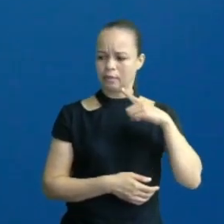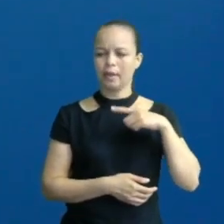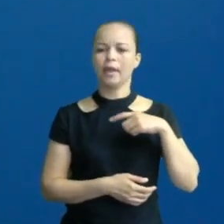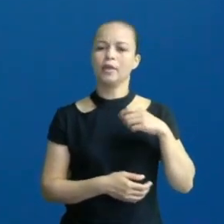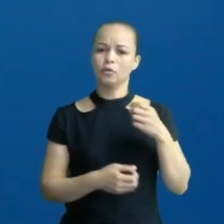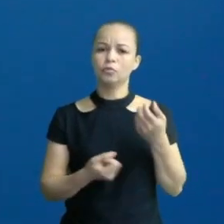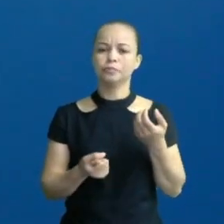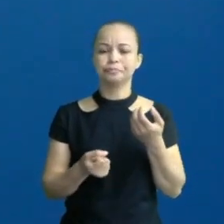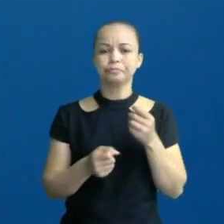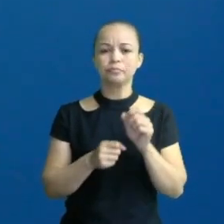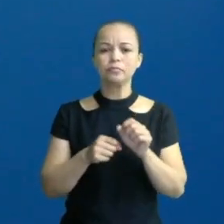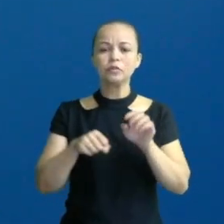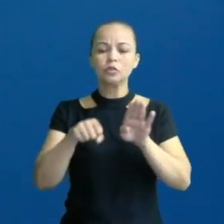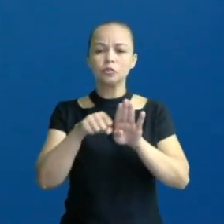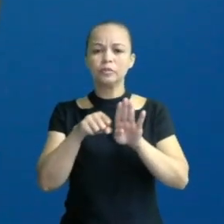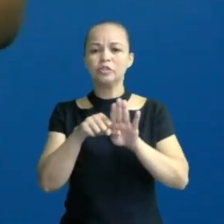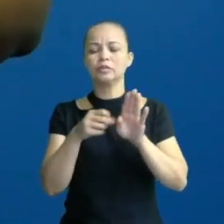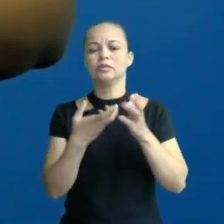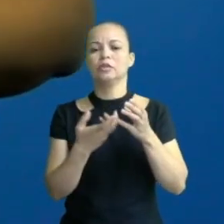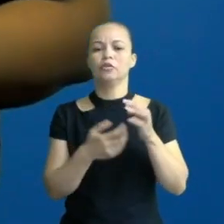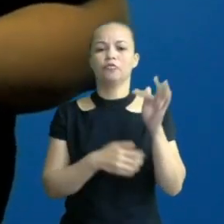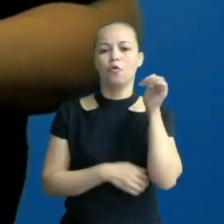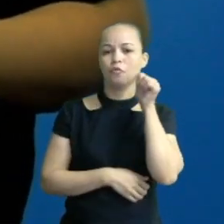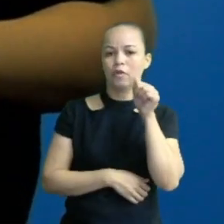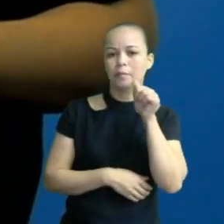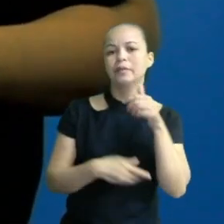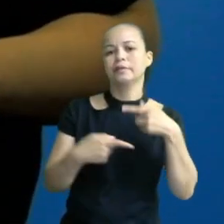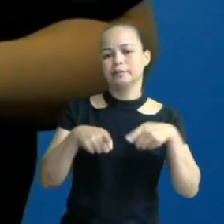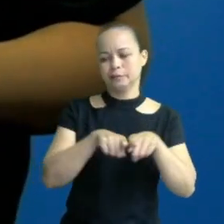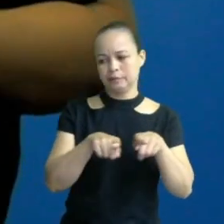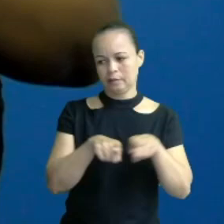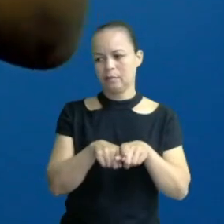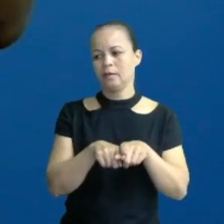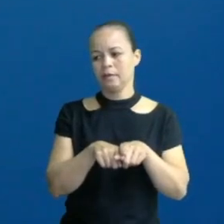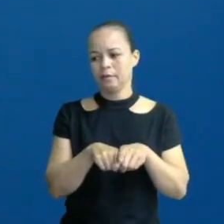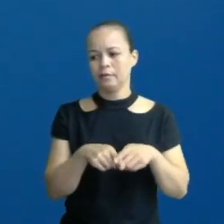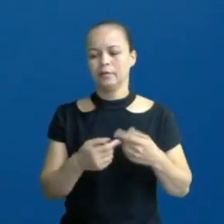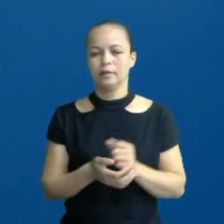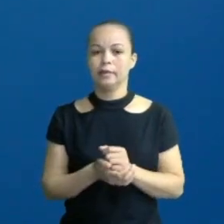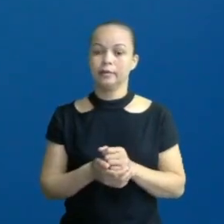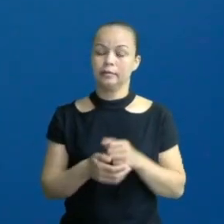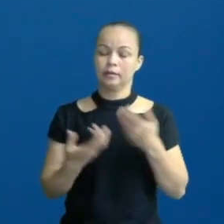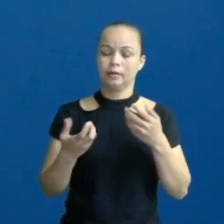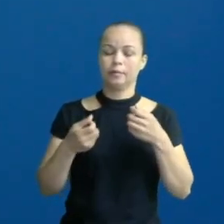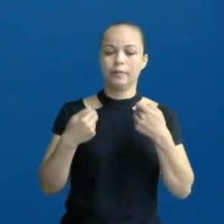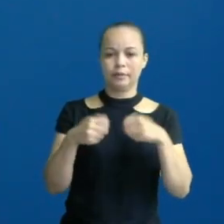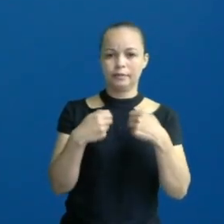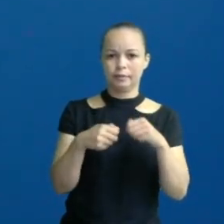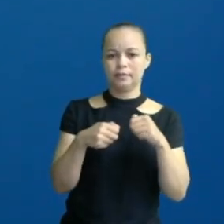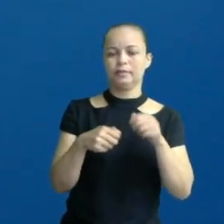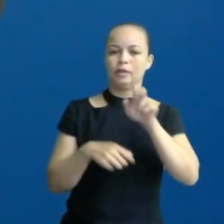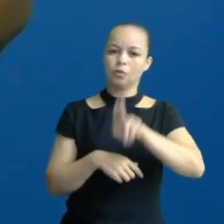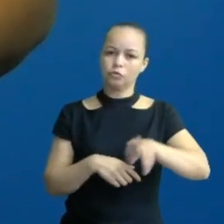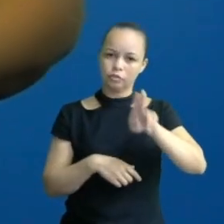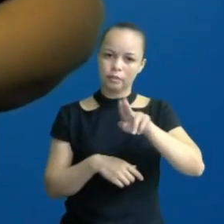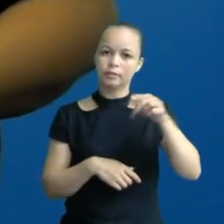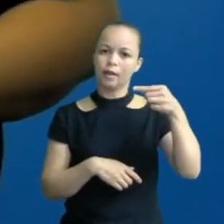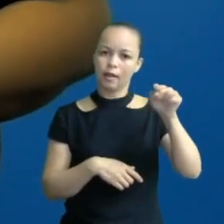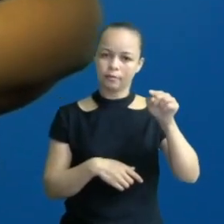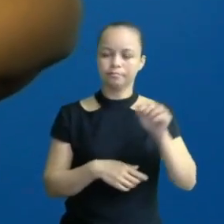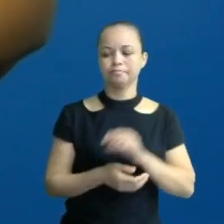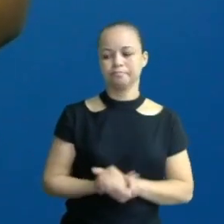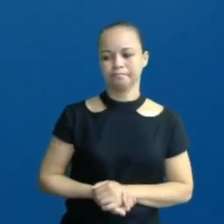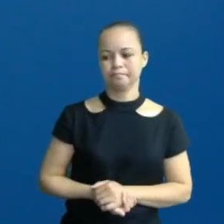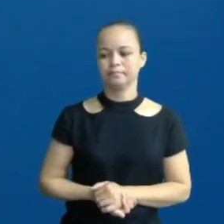Feminino, tá bom? Então observe bem. Se estiver mesmo que ele esteja implícito, deveremos utilizar, tá